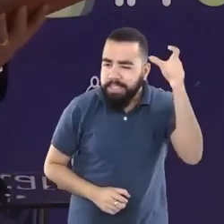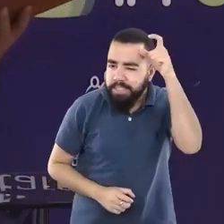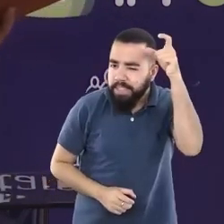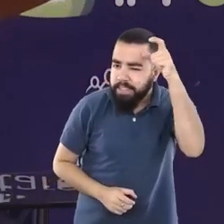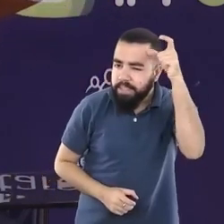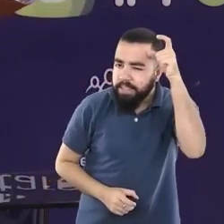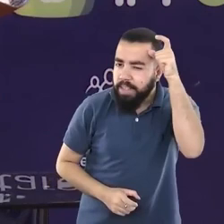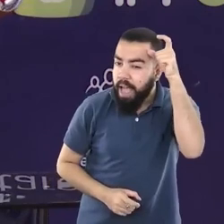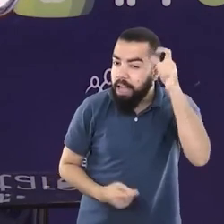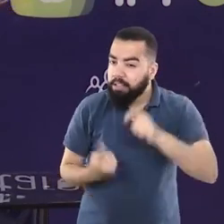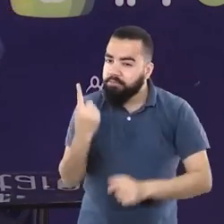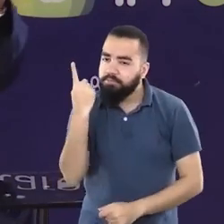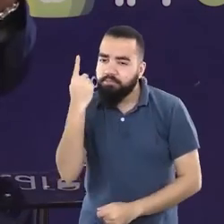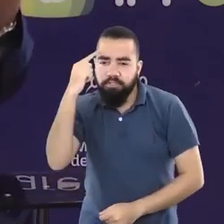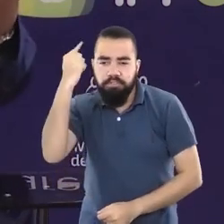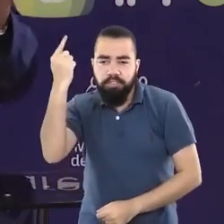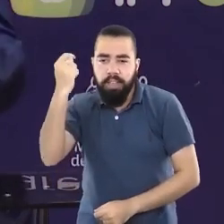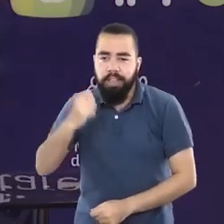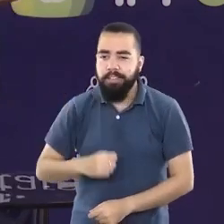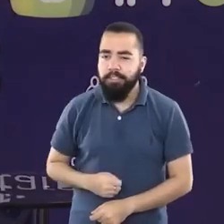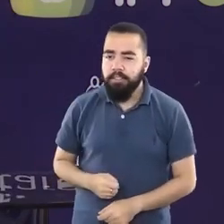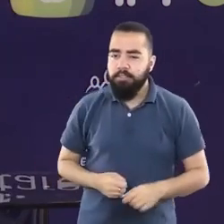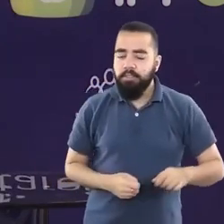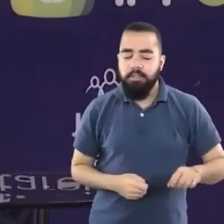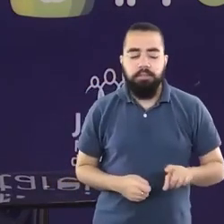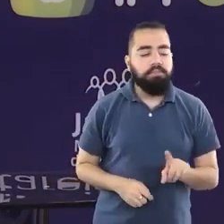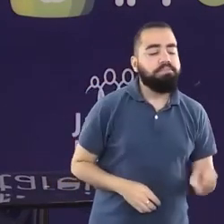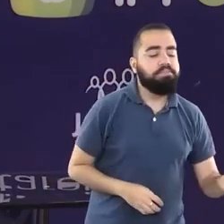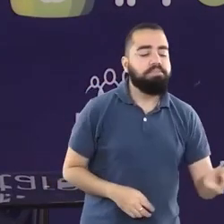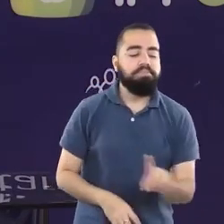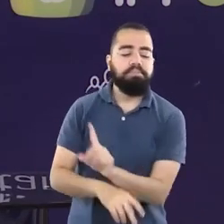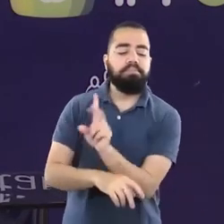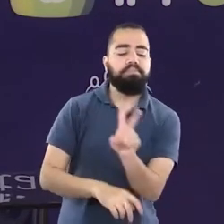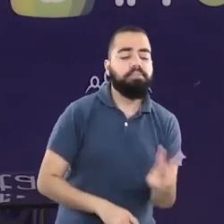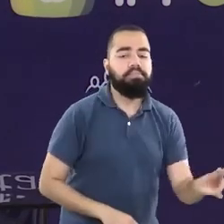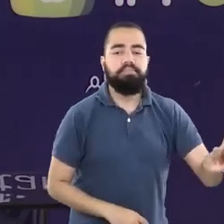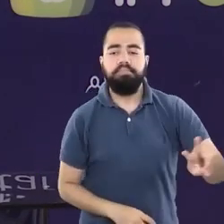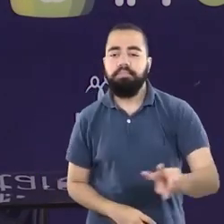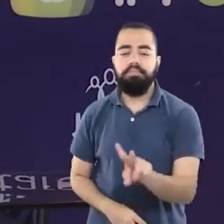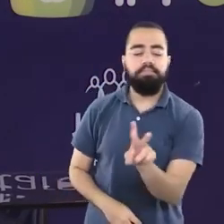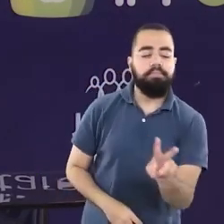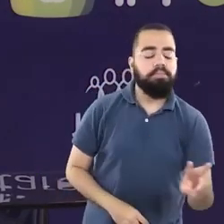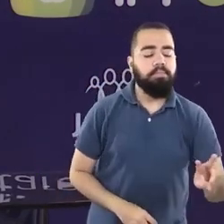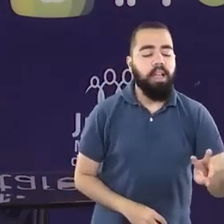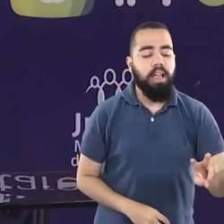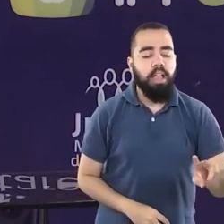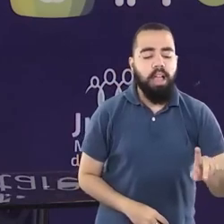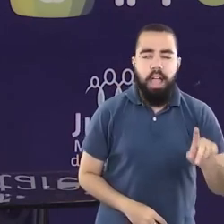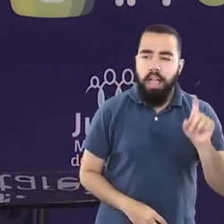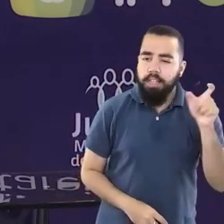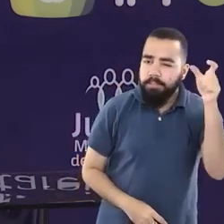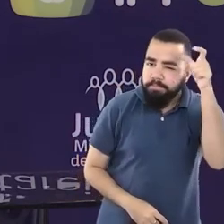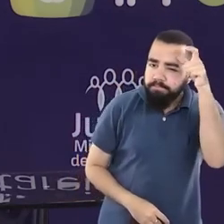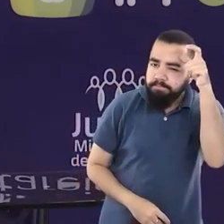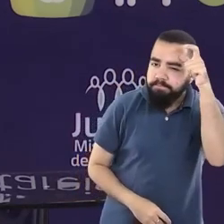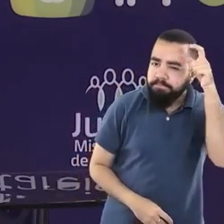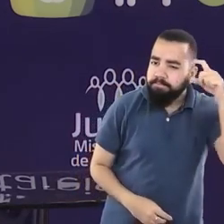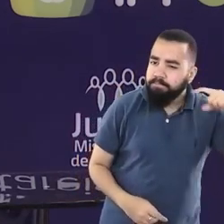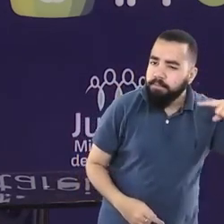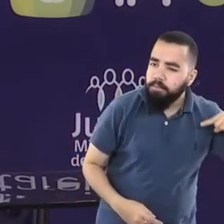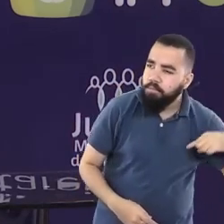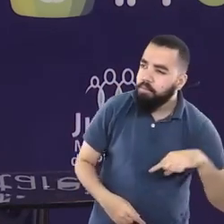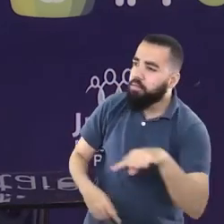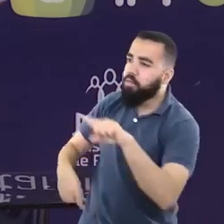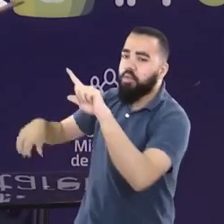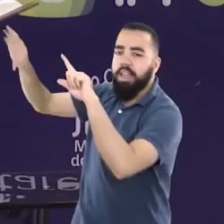dia levanta uma suspeita acerca das motivações de Jó, dizendo para Deus que